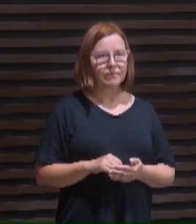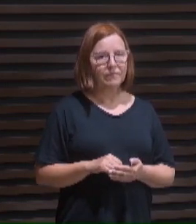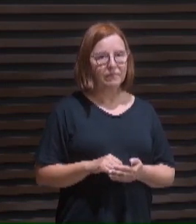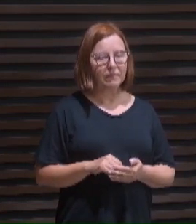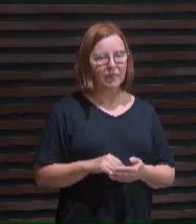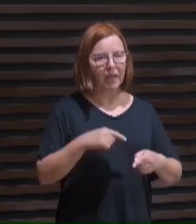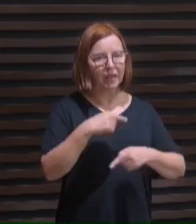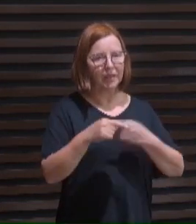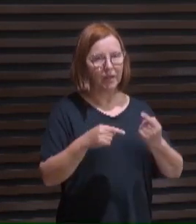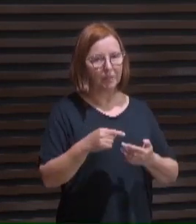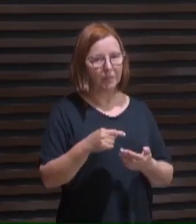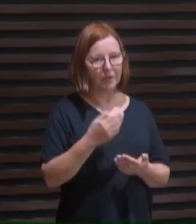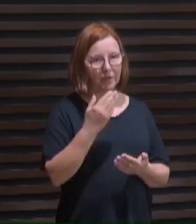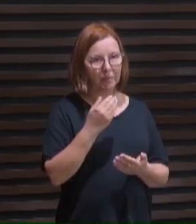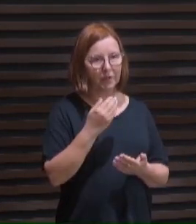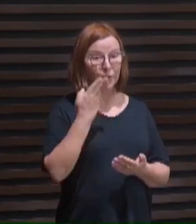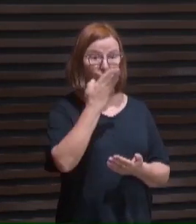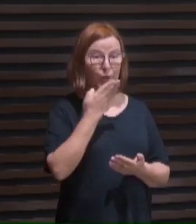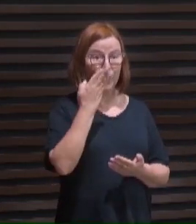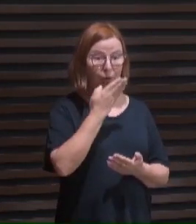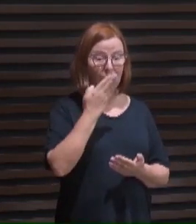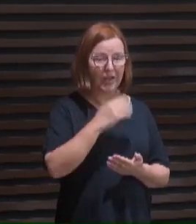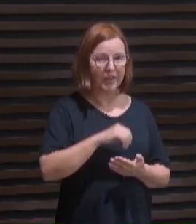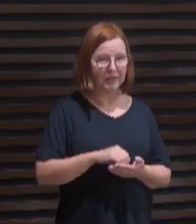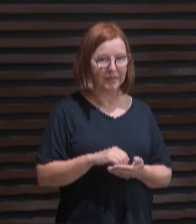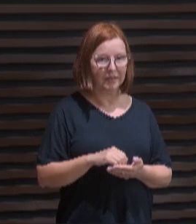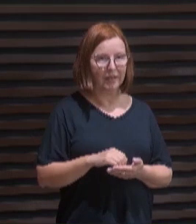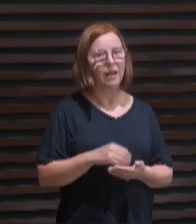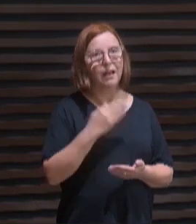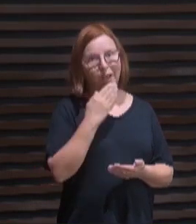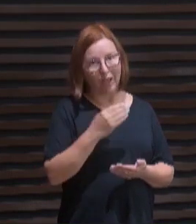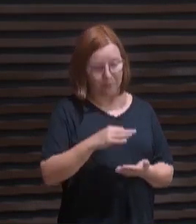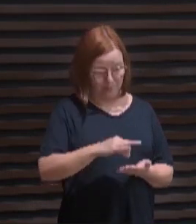depois pede a sobremesa, pediu café,